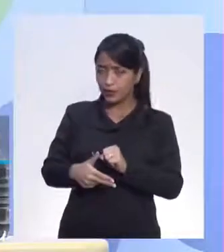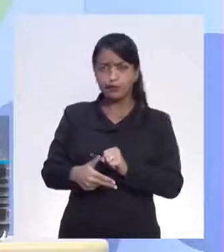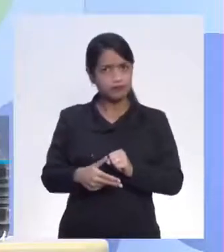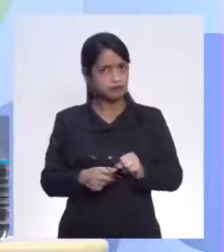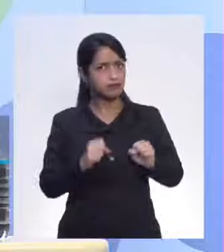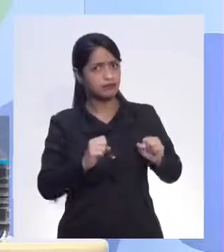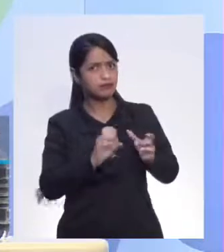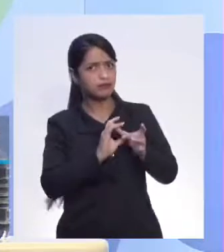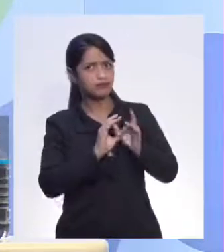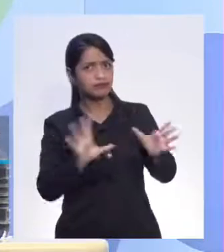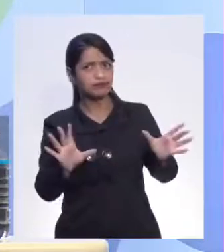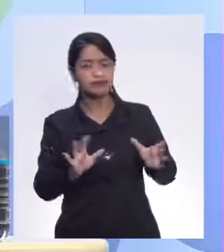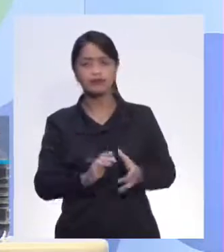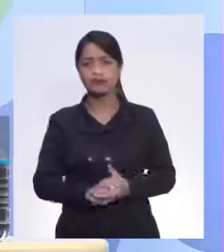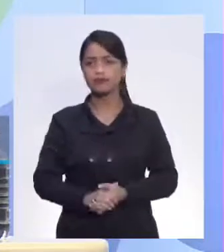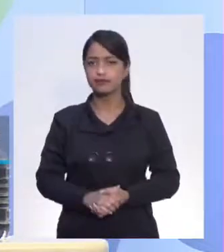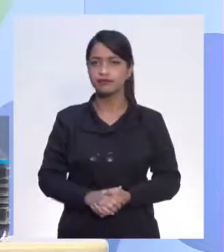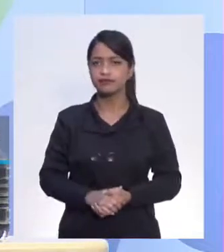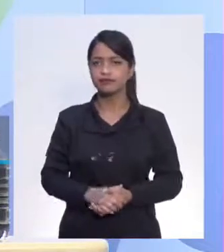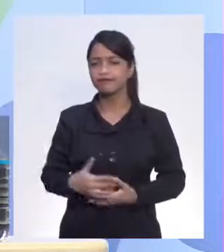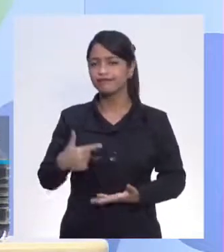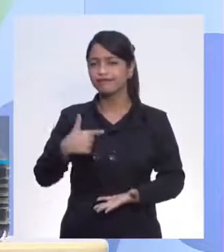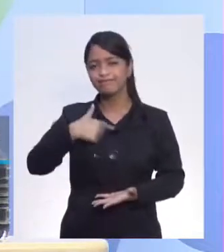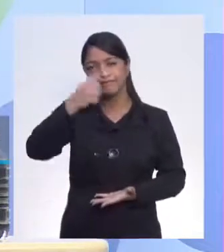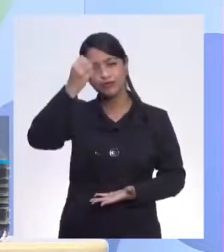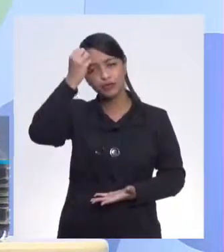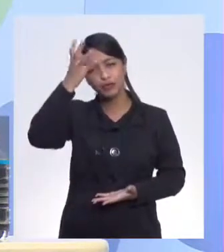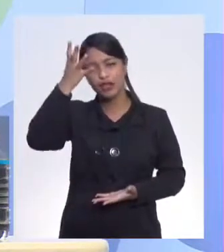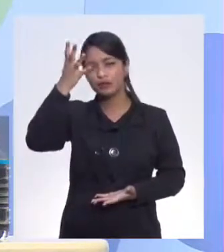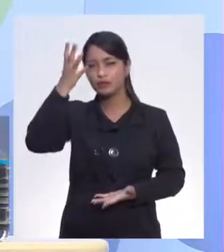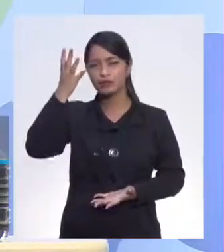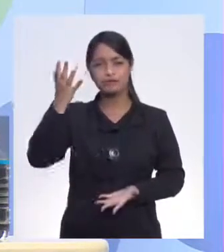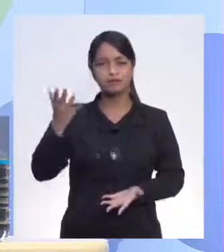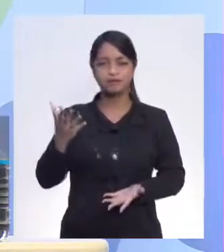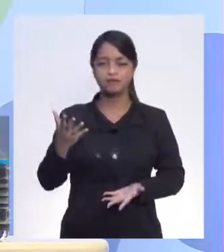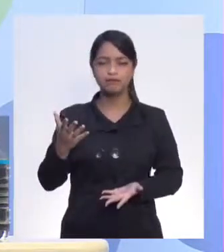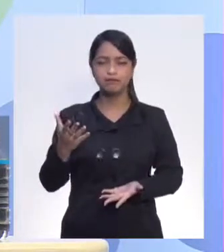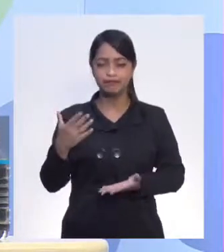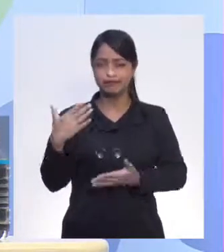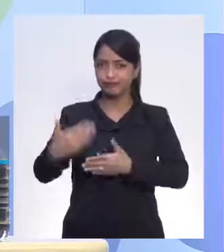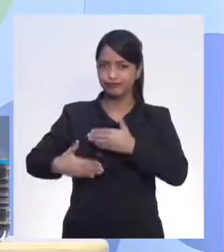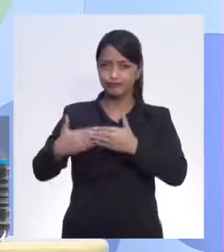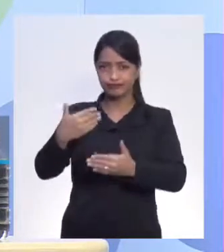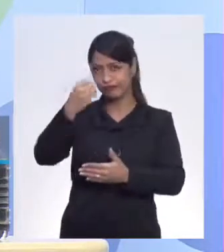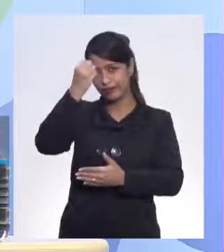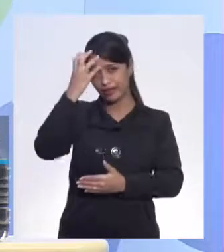Uhum. Eu não lembro aqui da sequência, mas, por